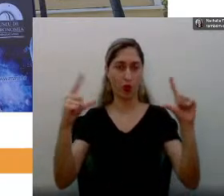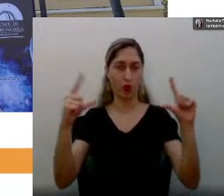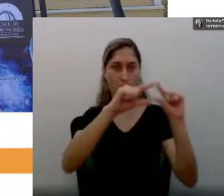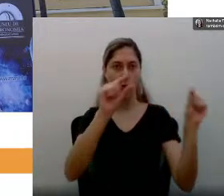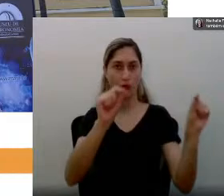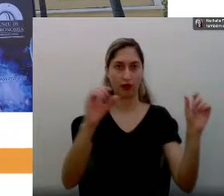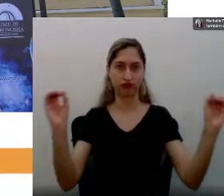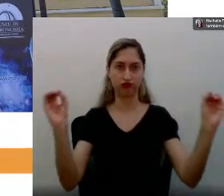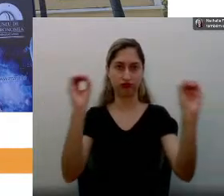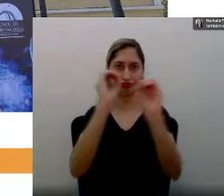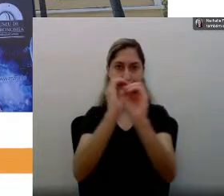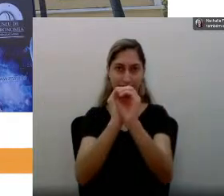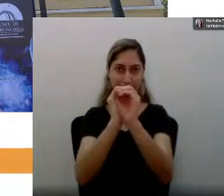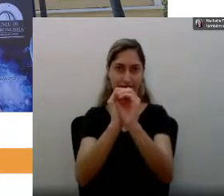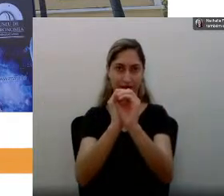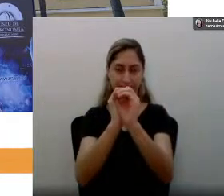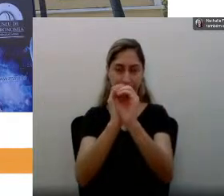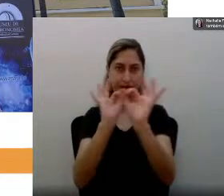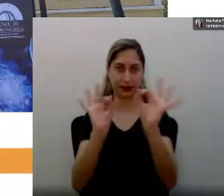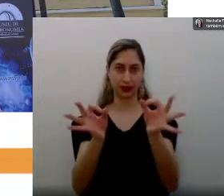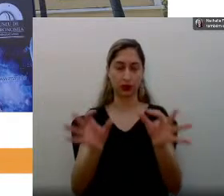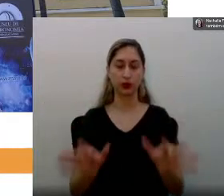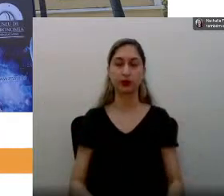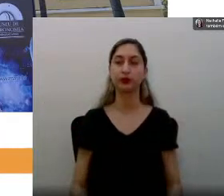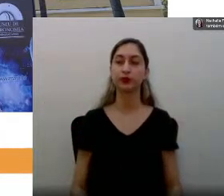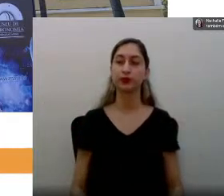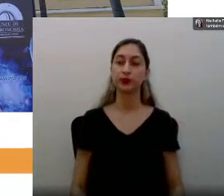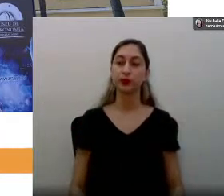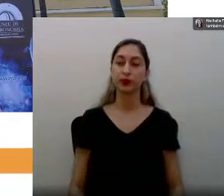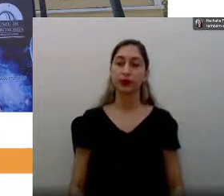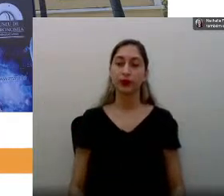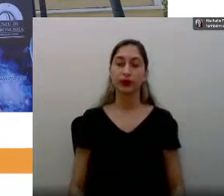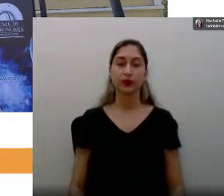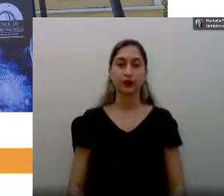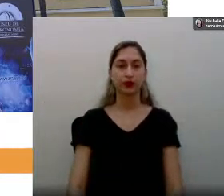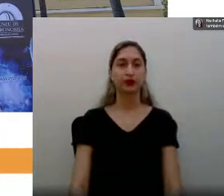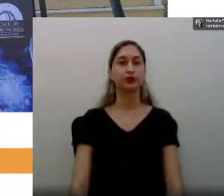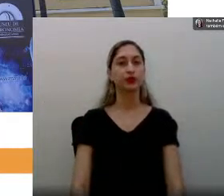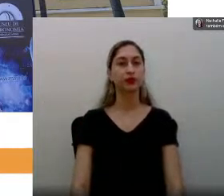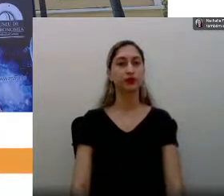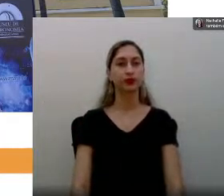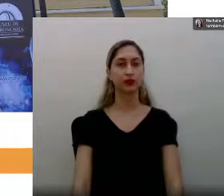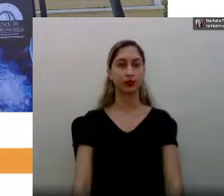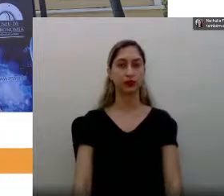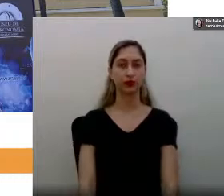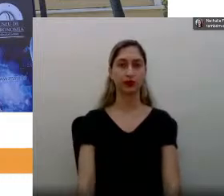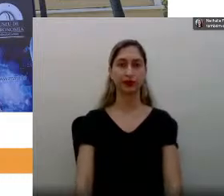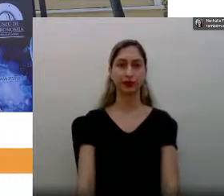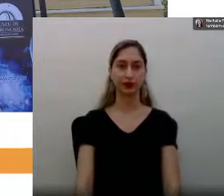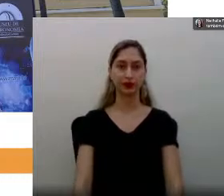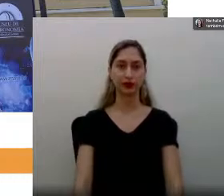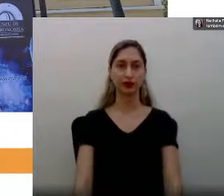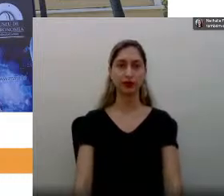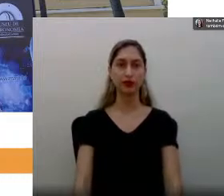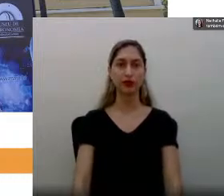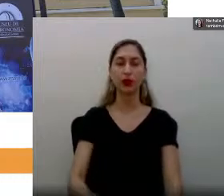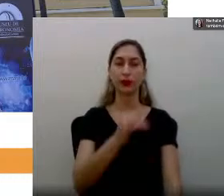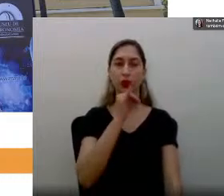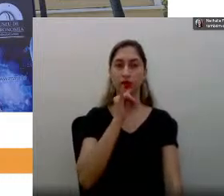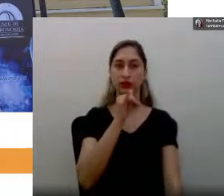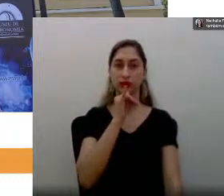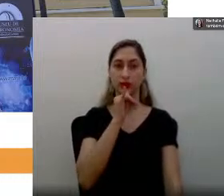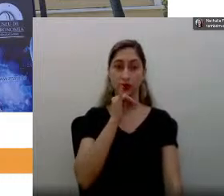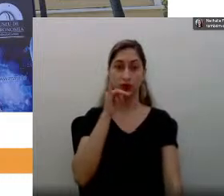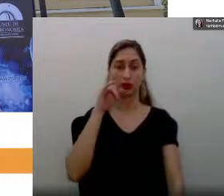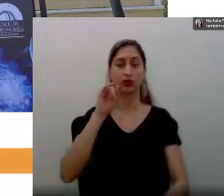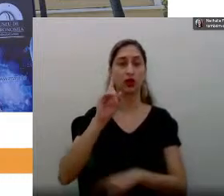né foi conseguiu ser provado filhos fizeram as observações em Sobral lá no Ceará né E aqui não é